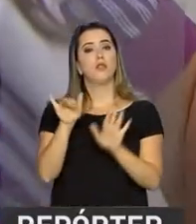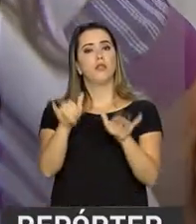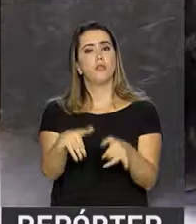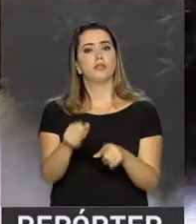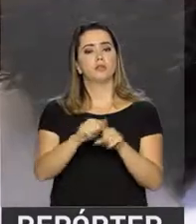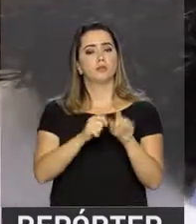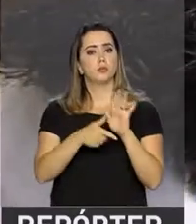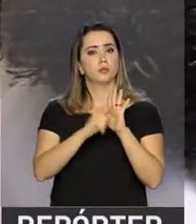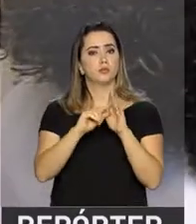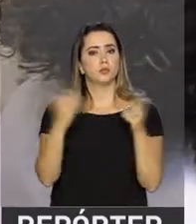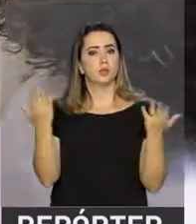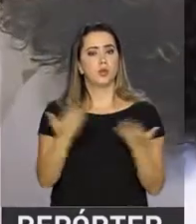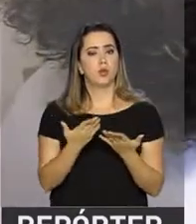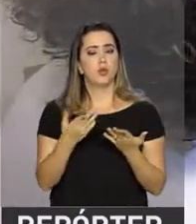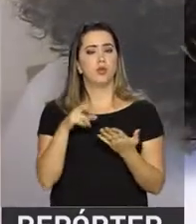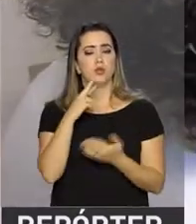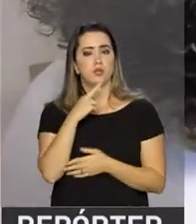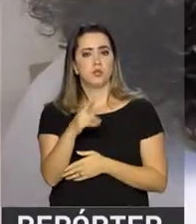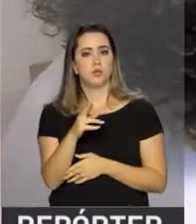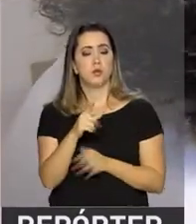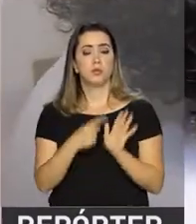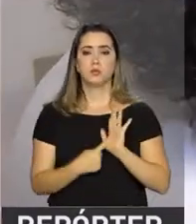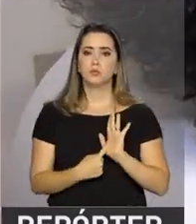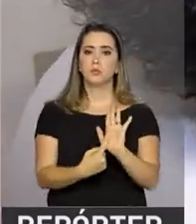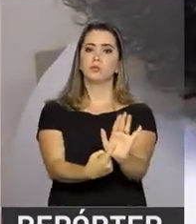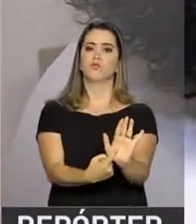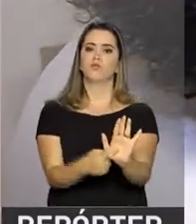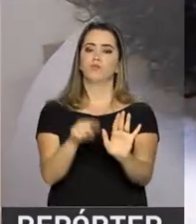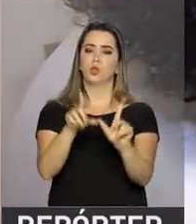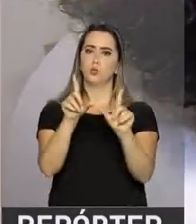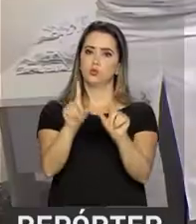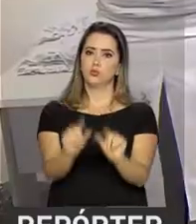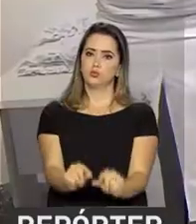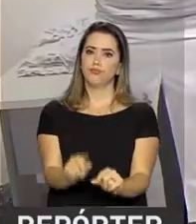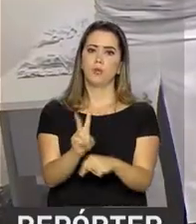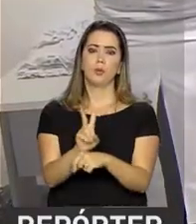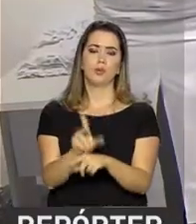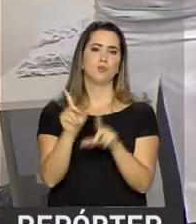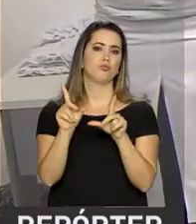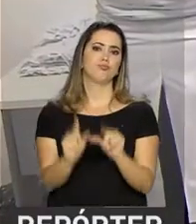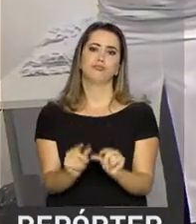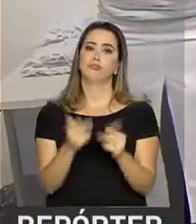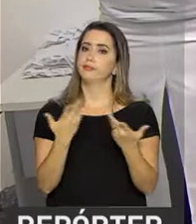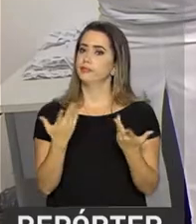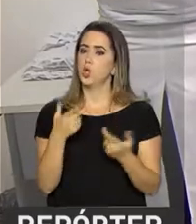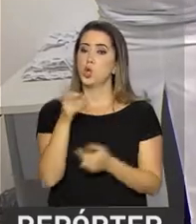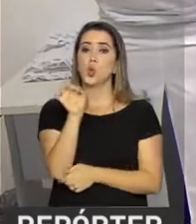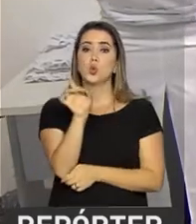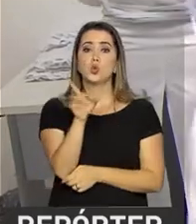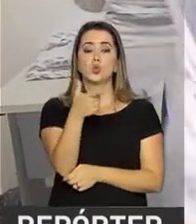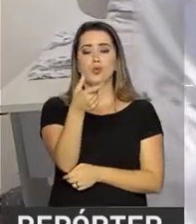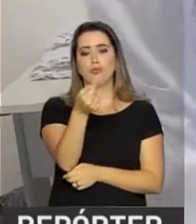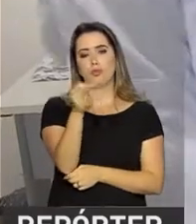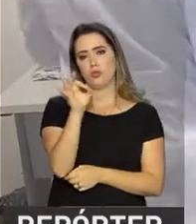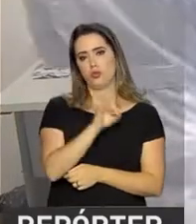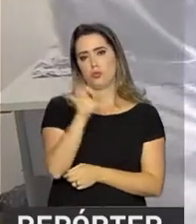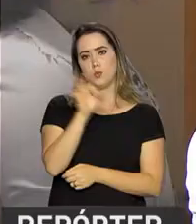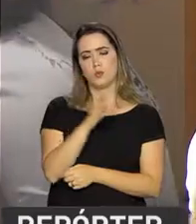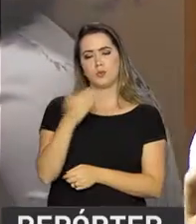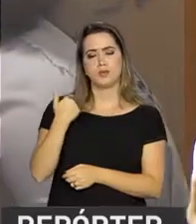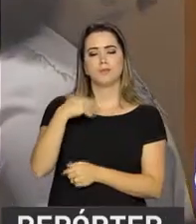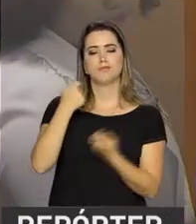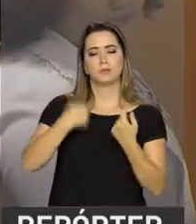passado e os resultados mostram que a cobertura está baixa cerca de 20% dos mais de 20 milhões de pessoas